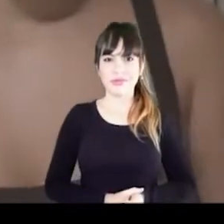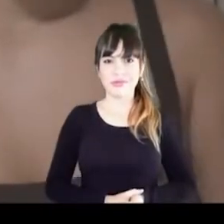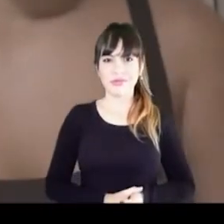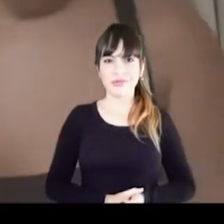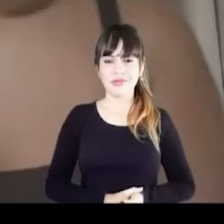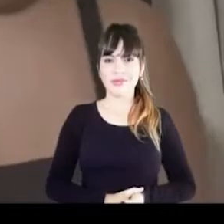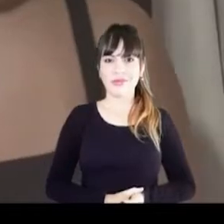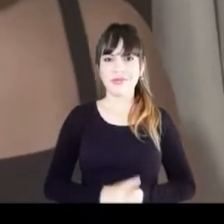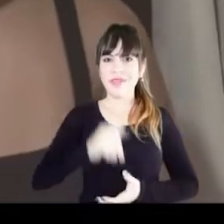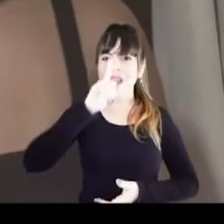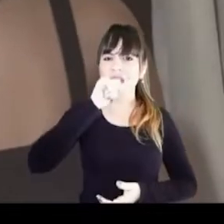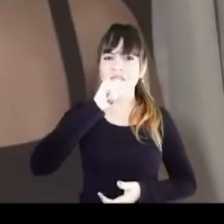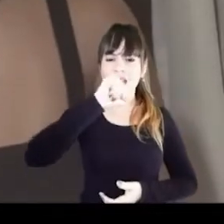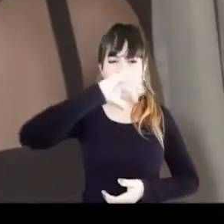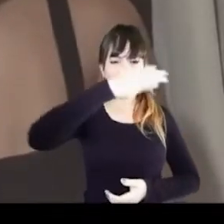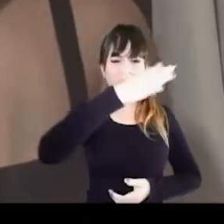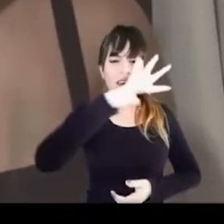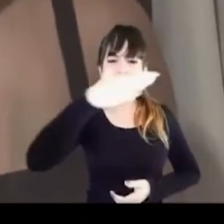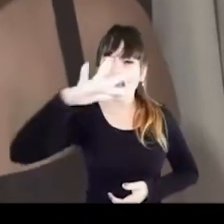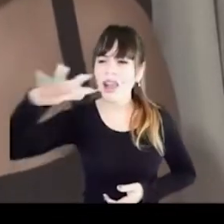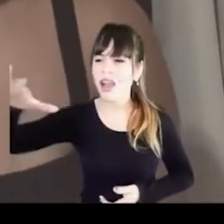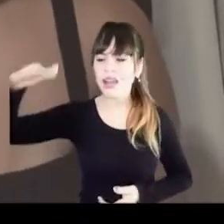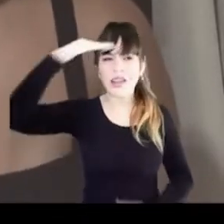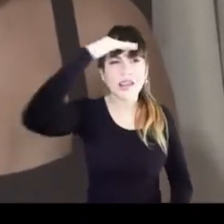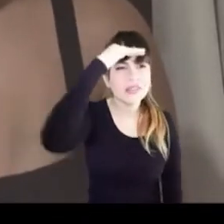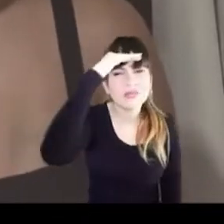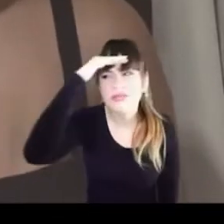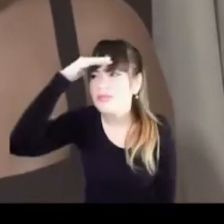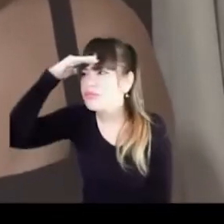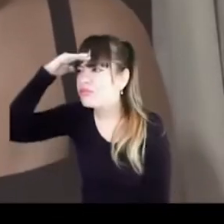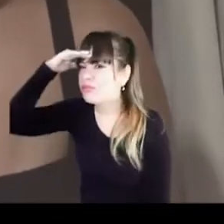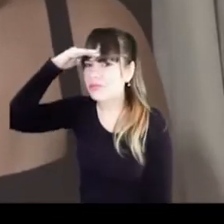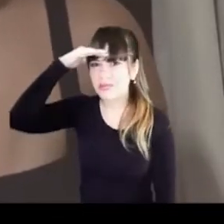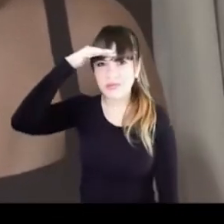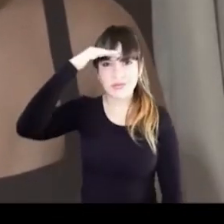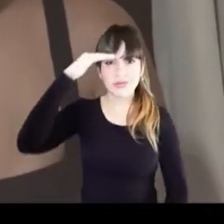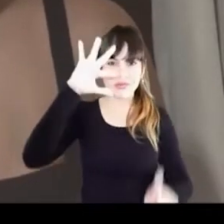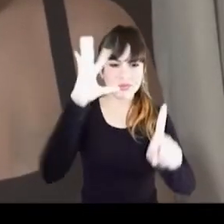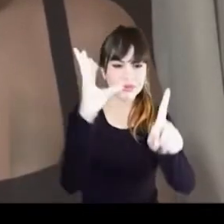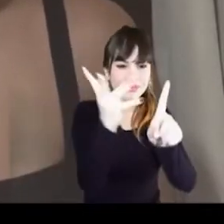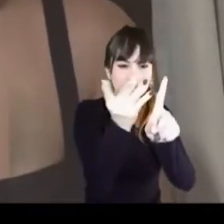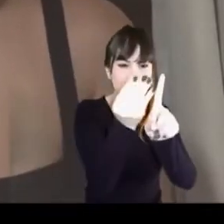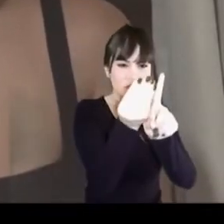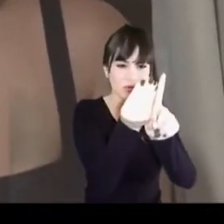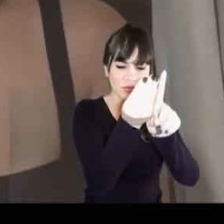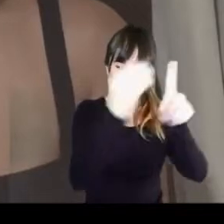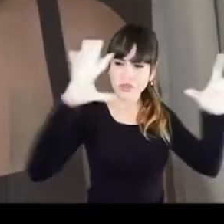Do lado direito vê-se Marina. O artista é